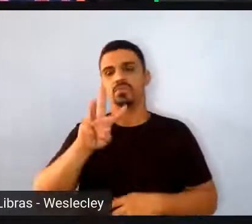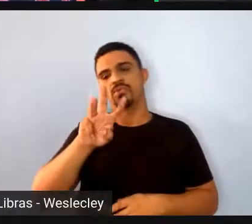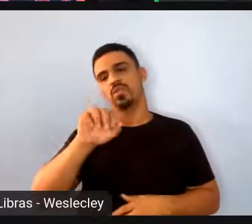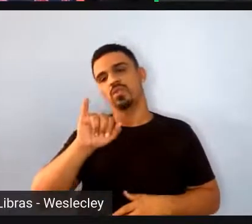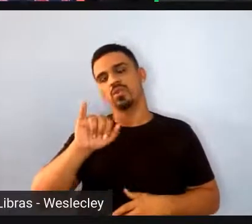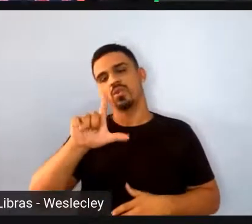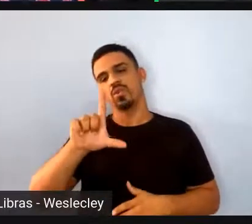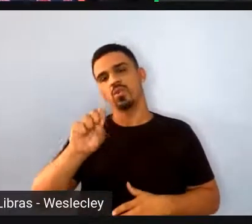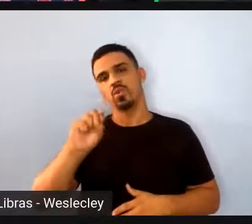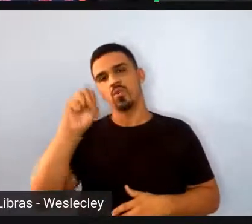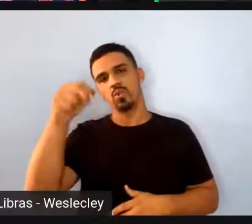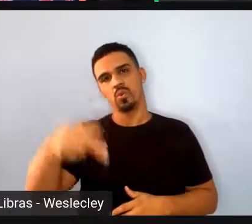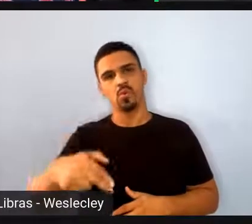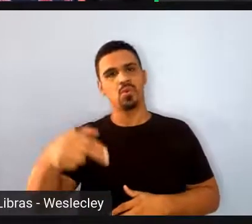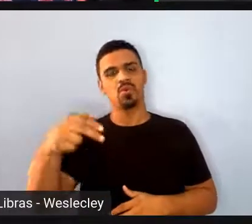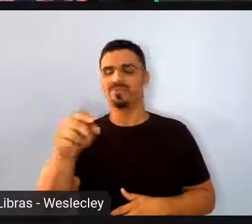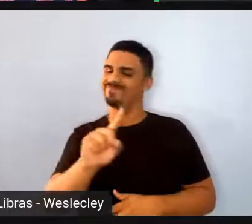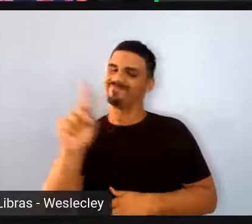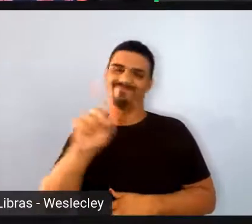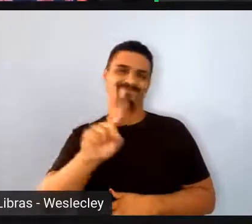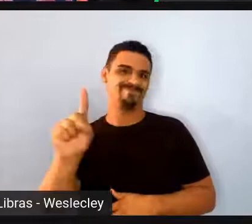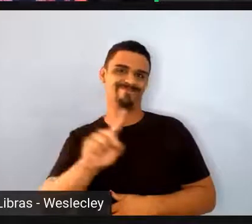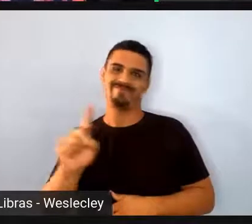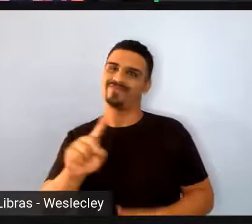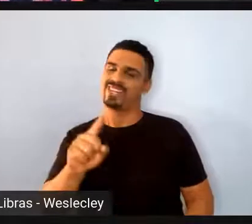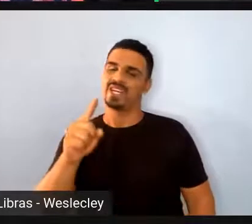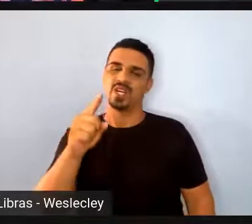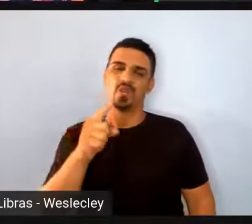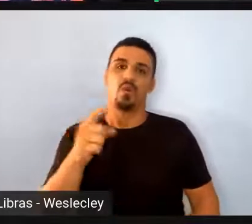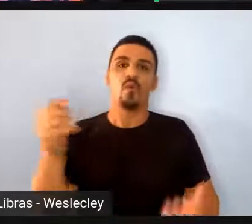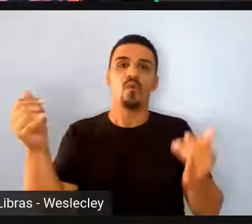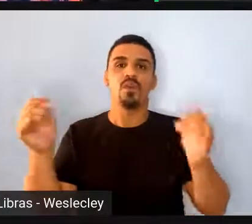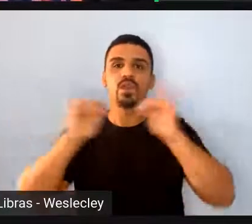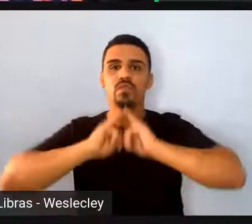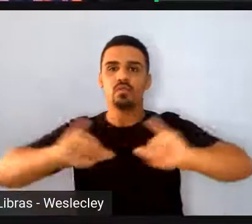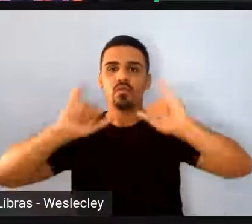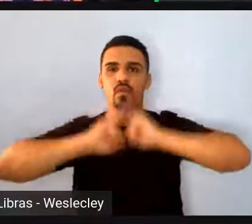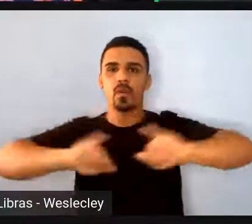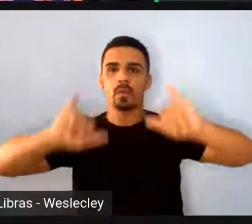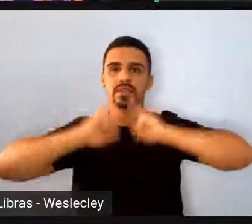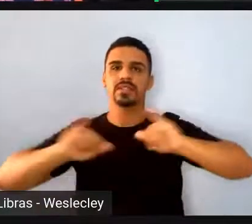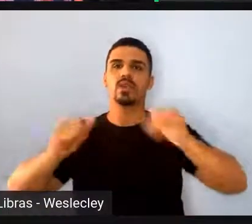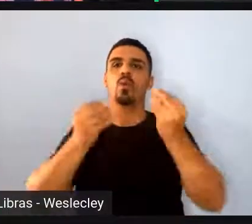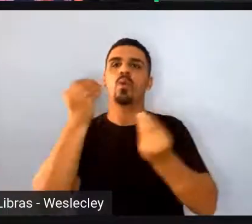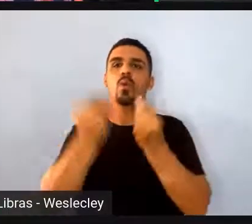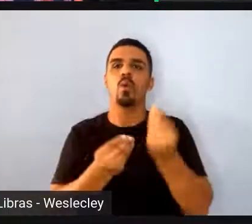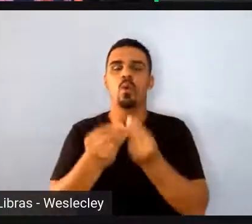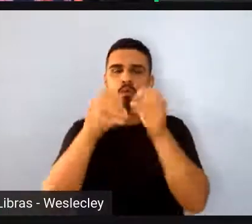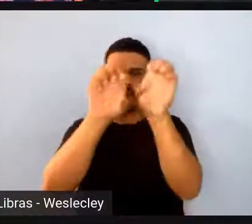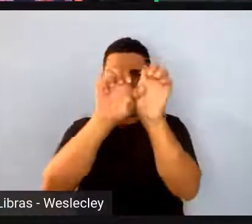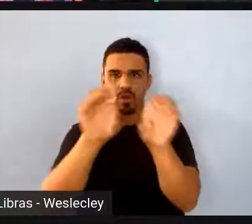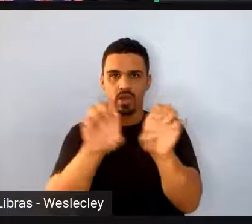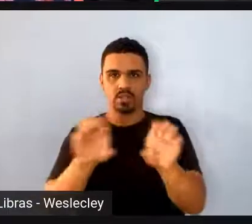tenho informação sobre a estrutura de comunicação desses países.